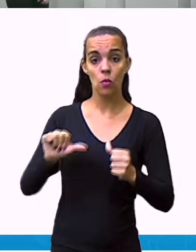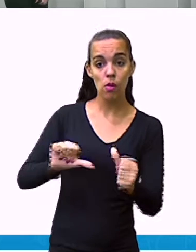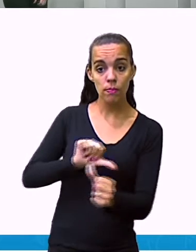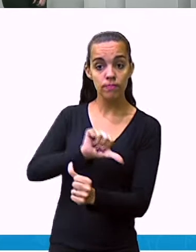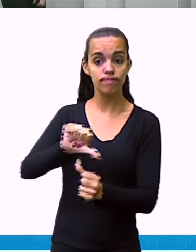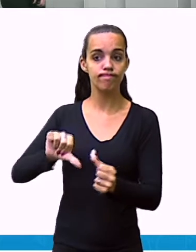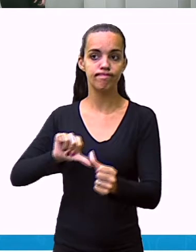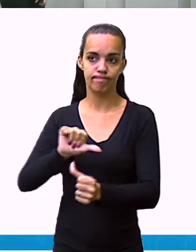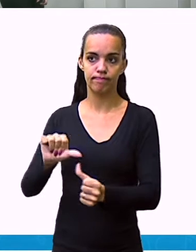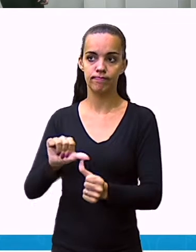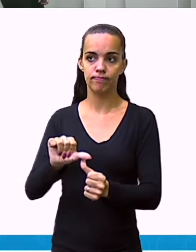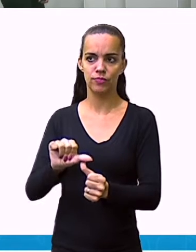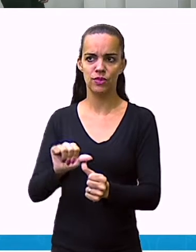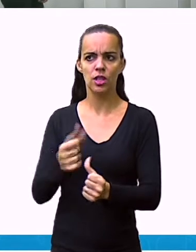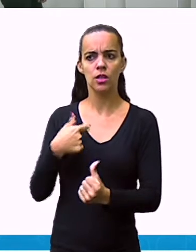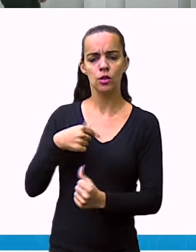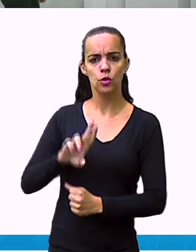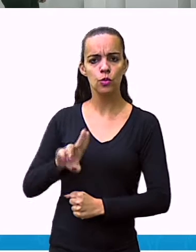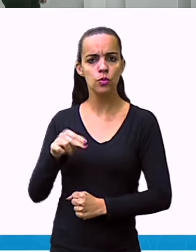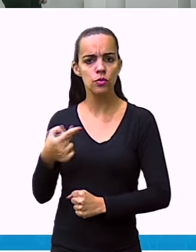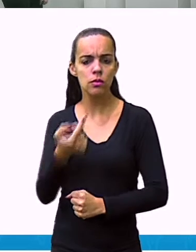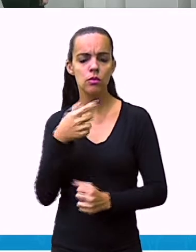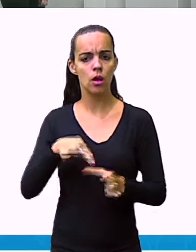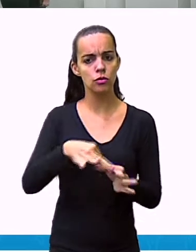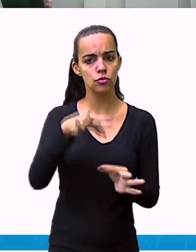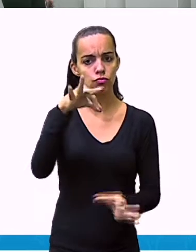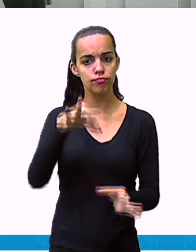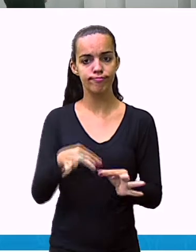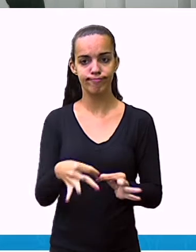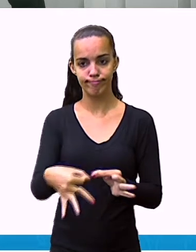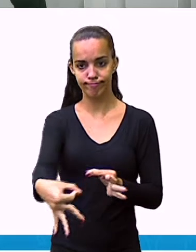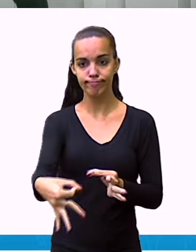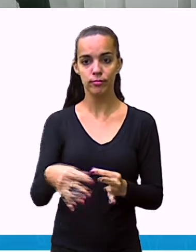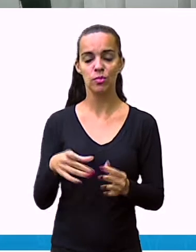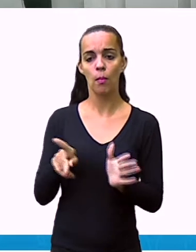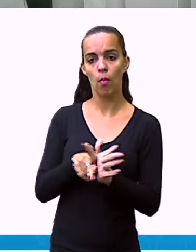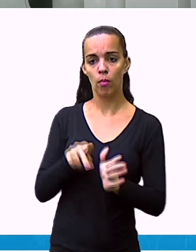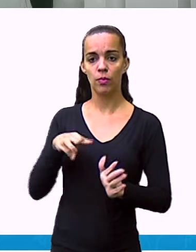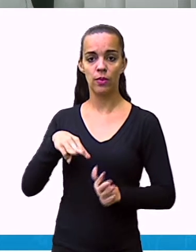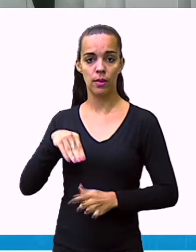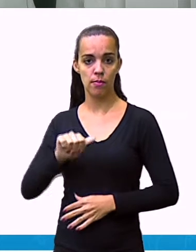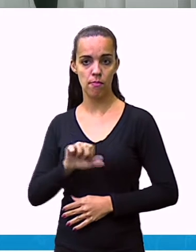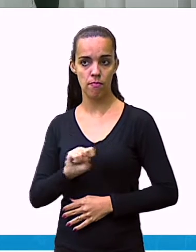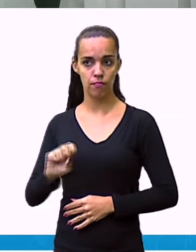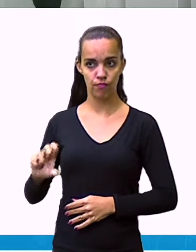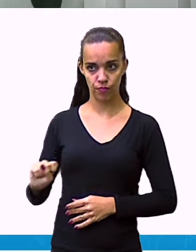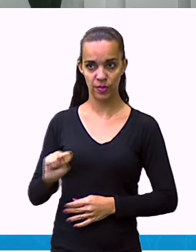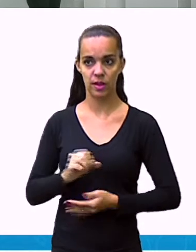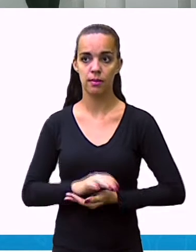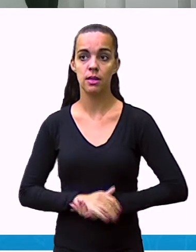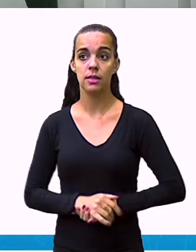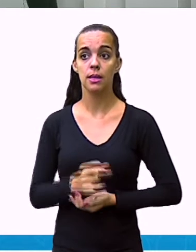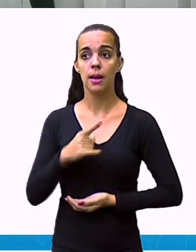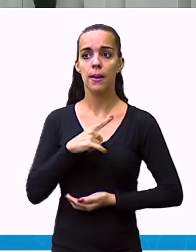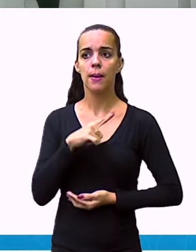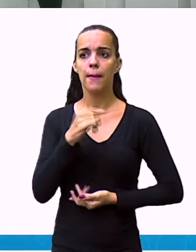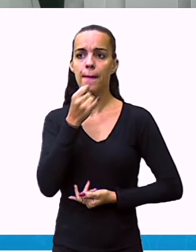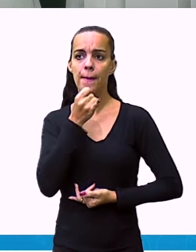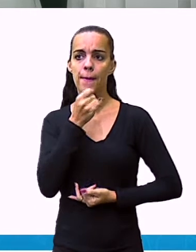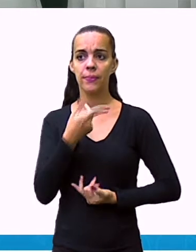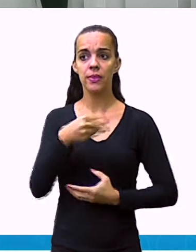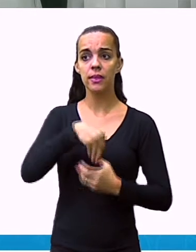transformação das unidades de medida de massa Olha bem como o sistema padrão de medida de